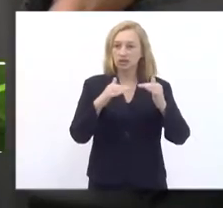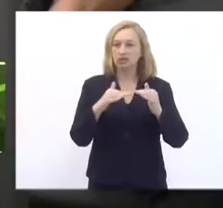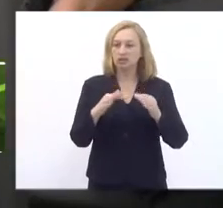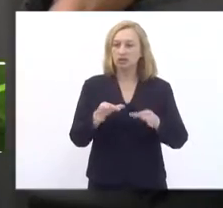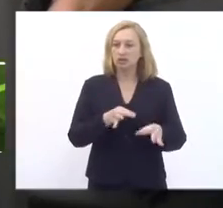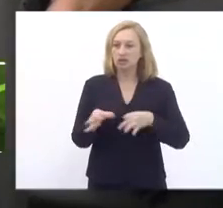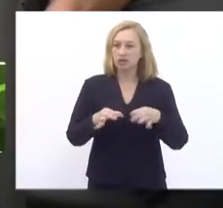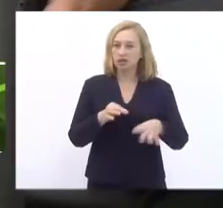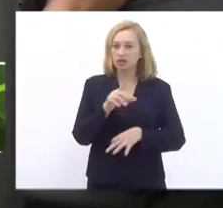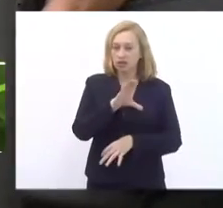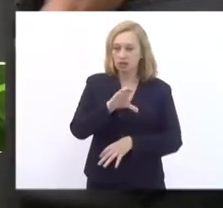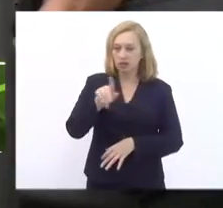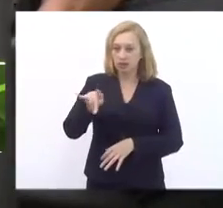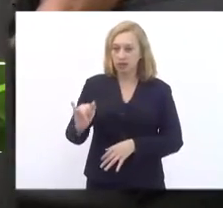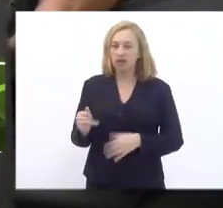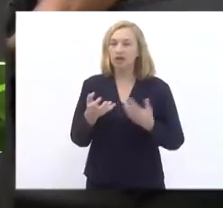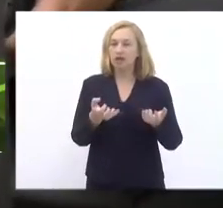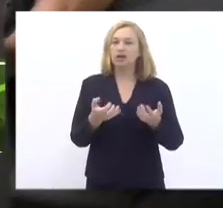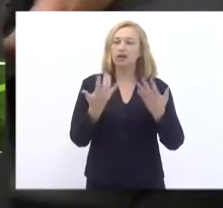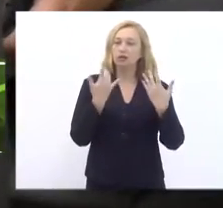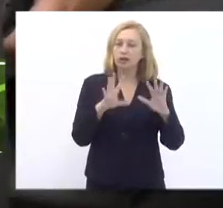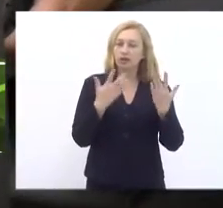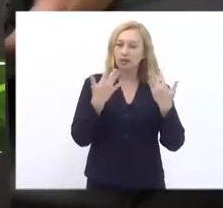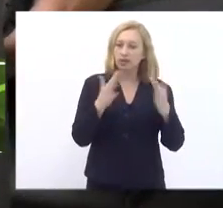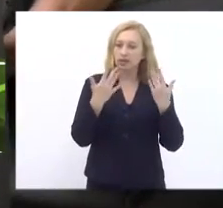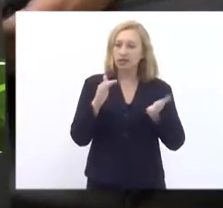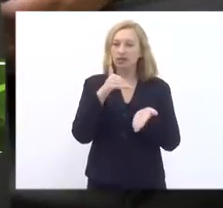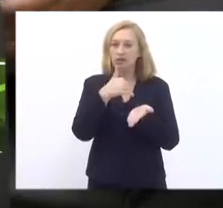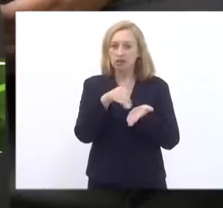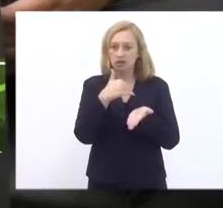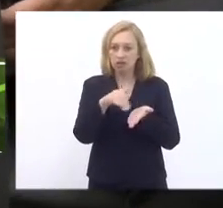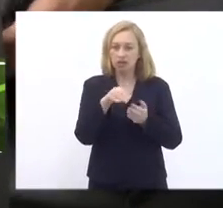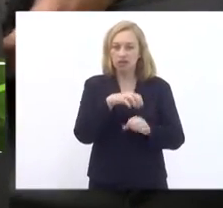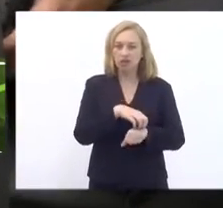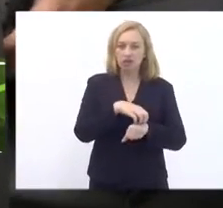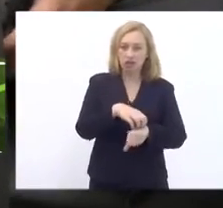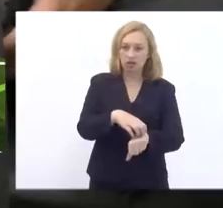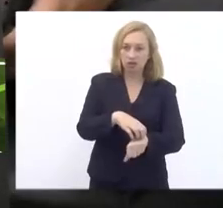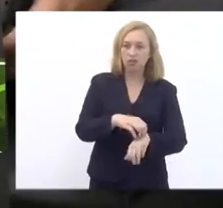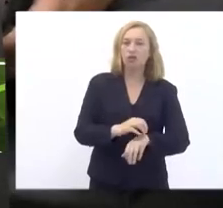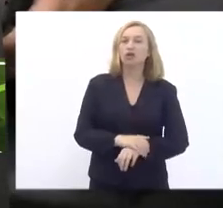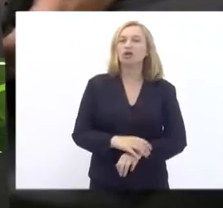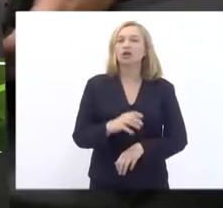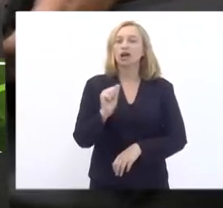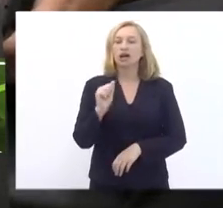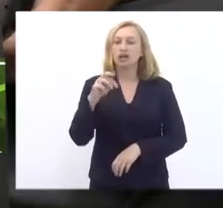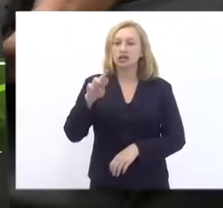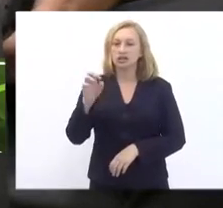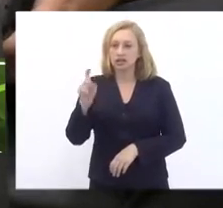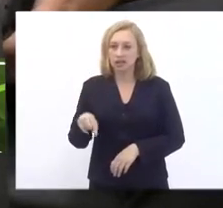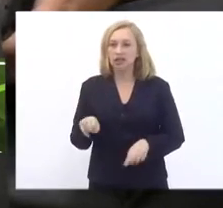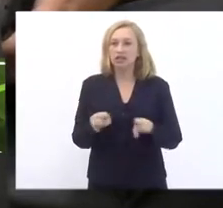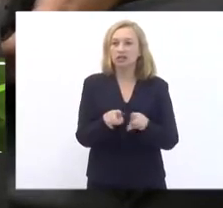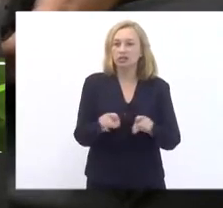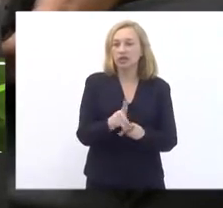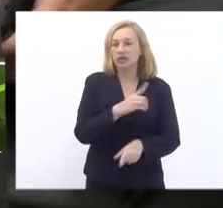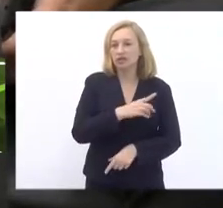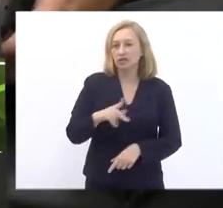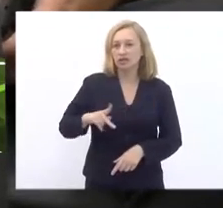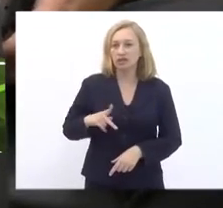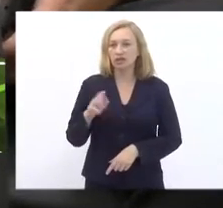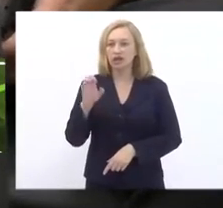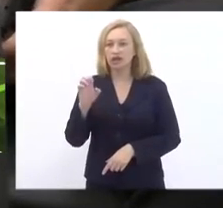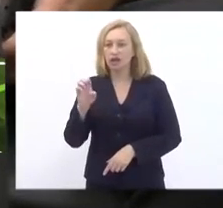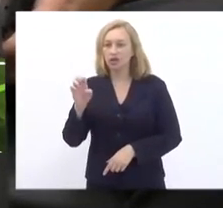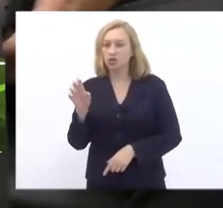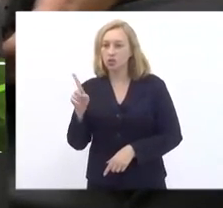CPI. Quero cumprimentar o secretário de Transporte, doutor André Luiz, e a Defensoria Pública, doutor Eduardo